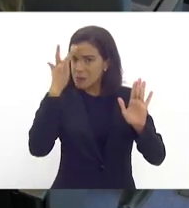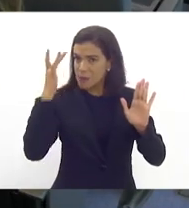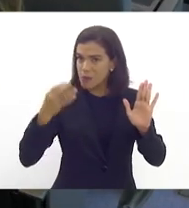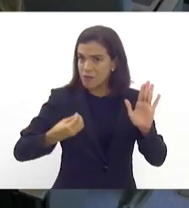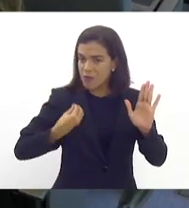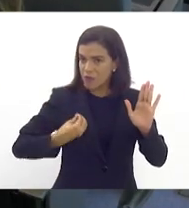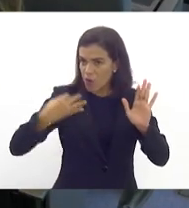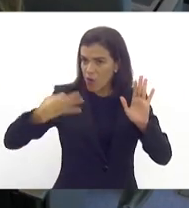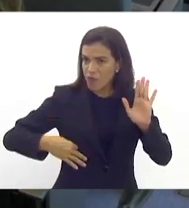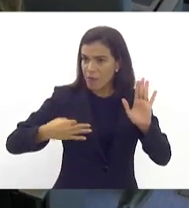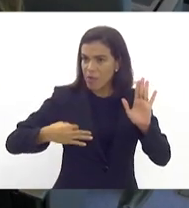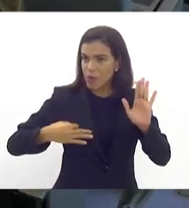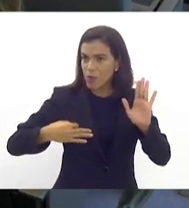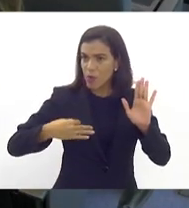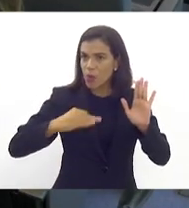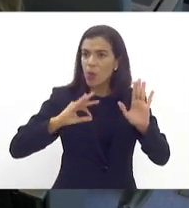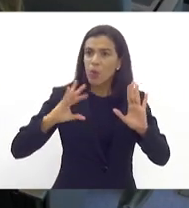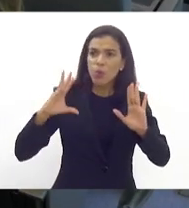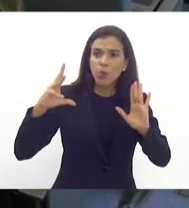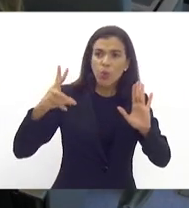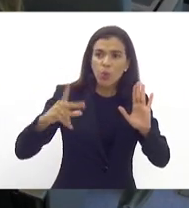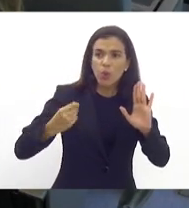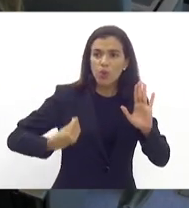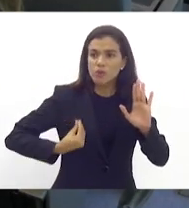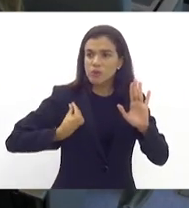aqui todos que estavam